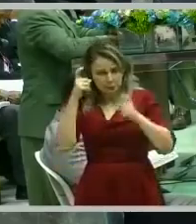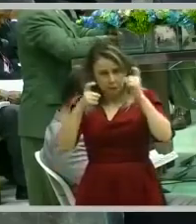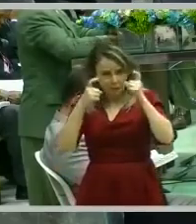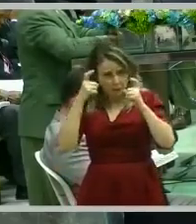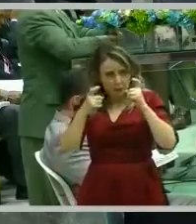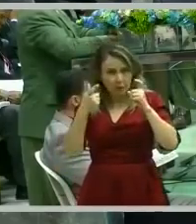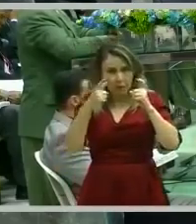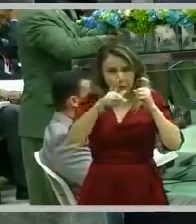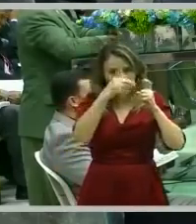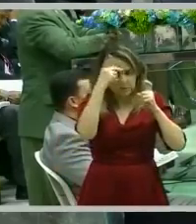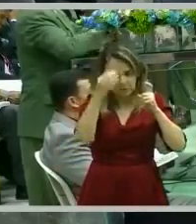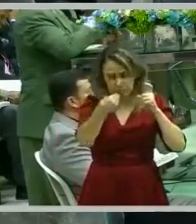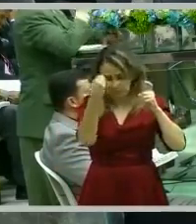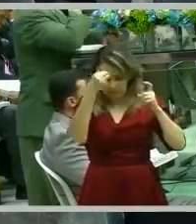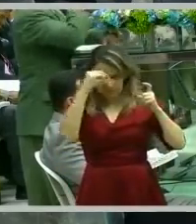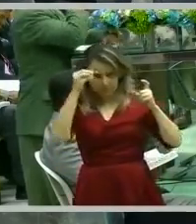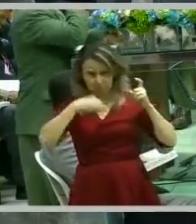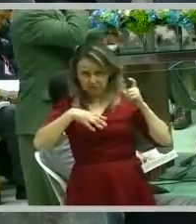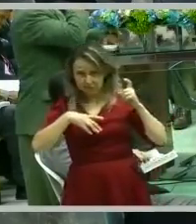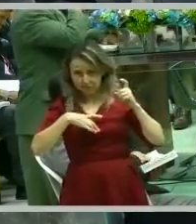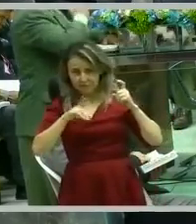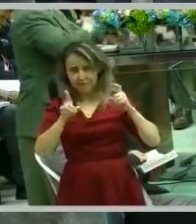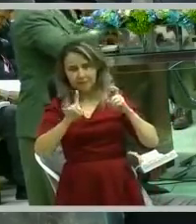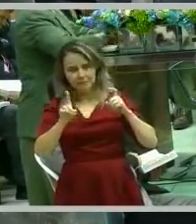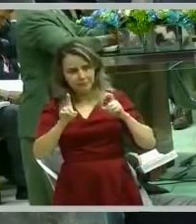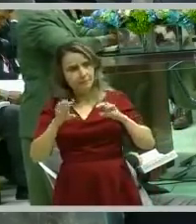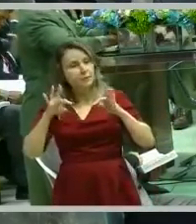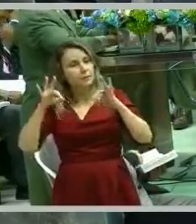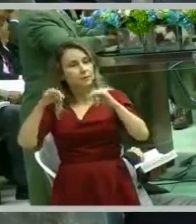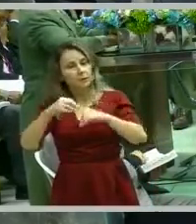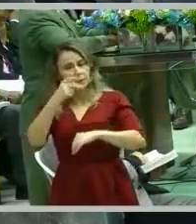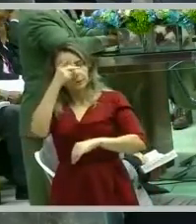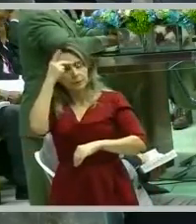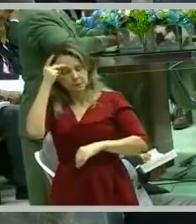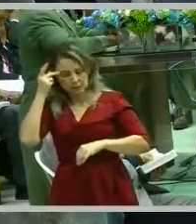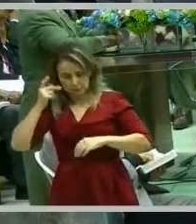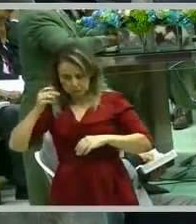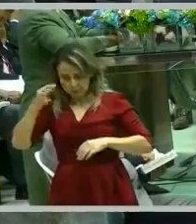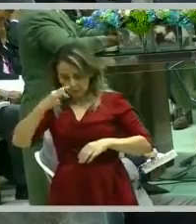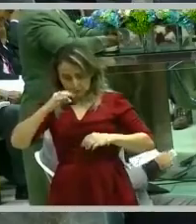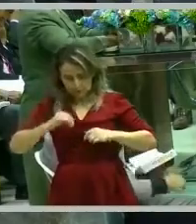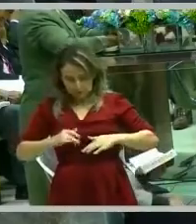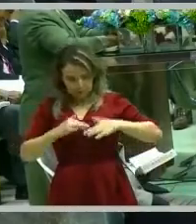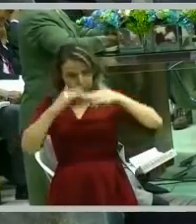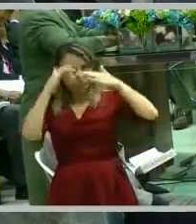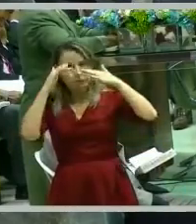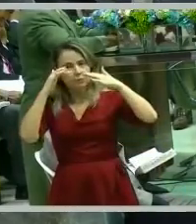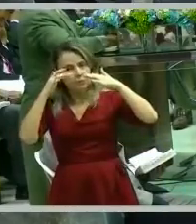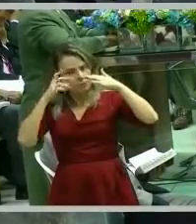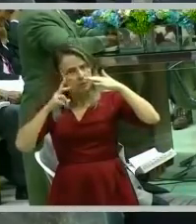Todo mundo cheio do Espírito Santo vai ser desprezado. Desprezado por quem? Pelos vazios.